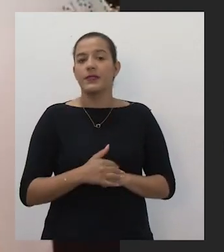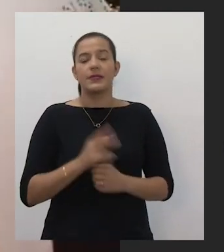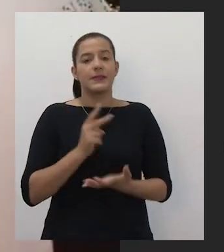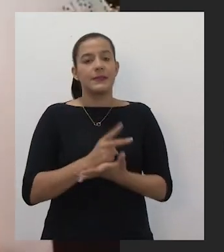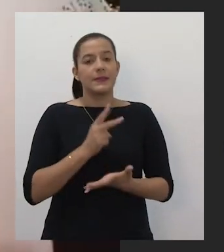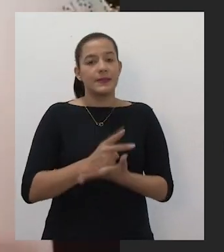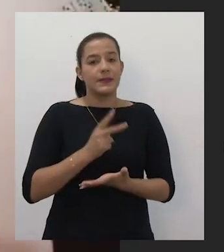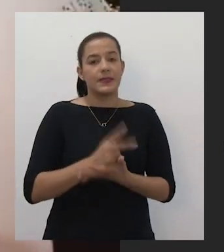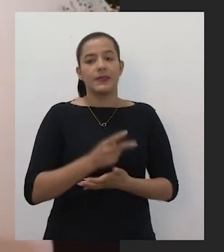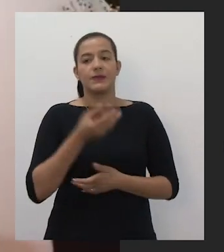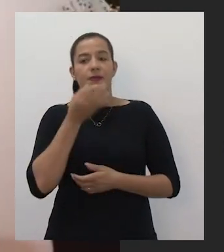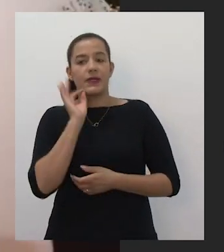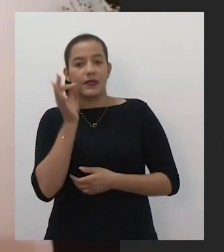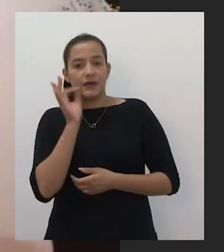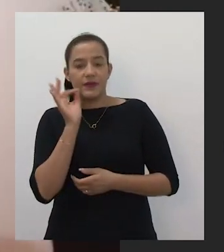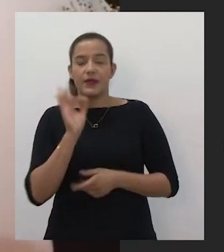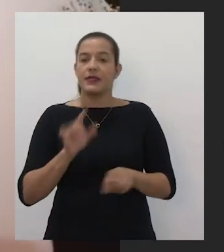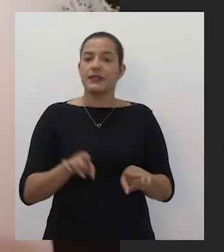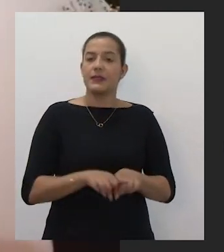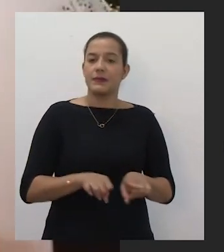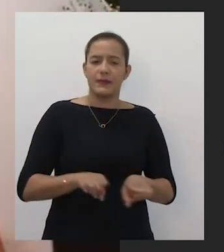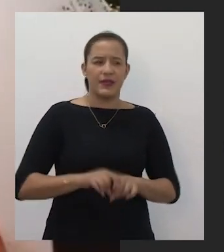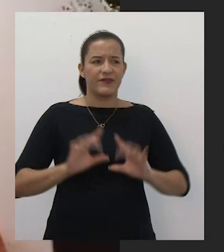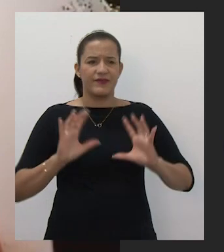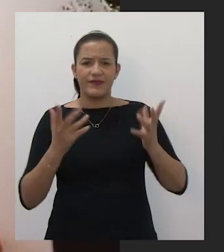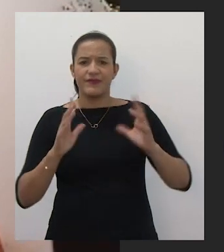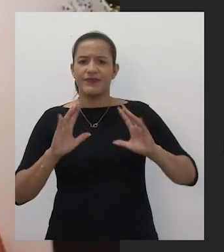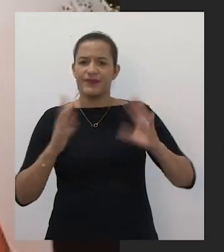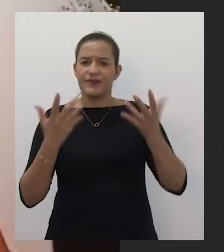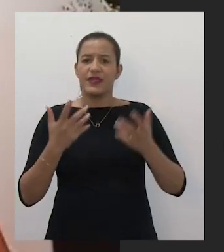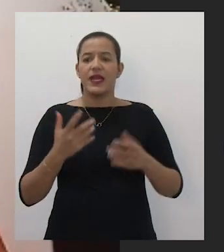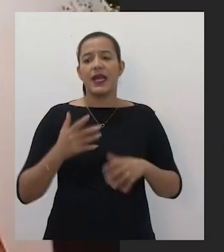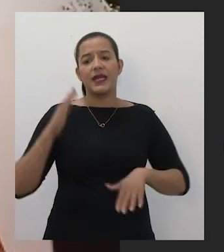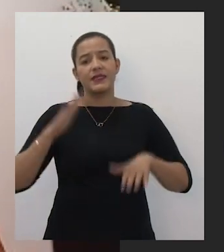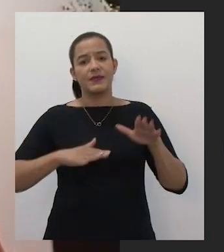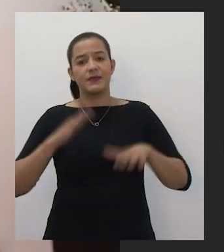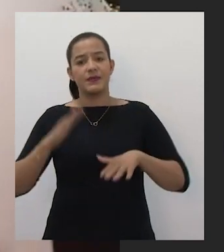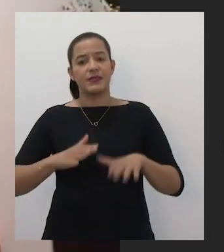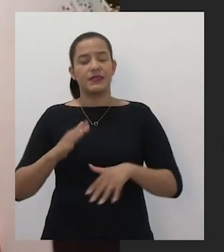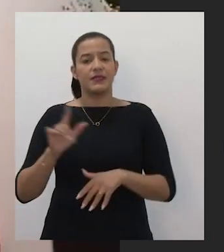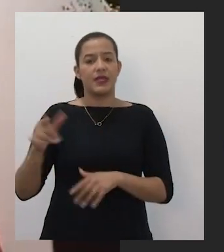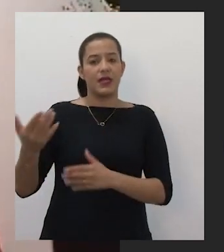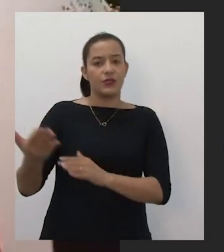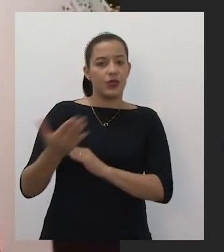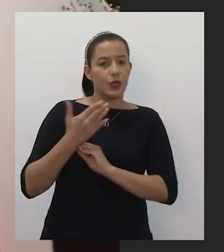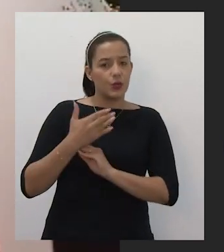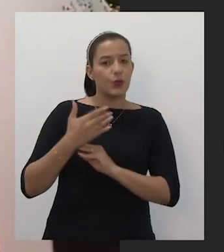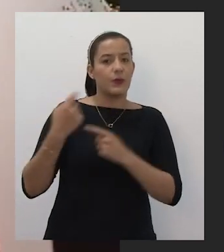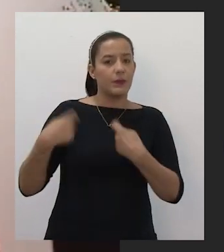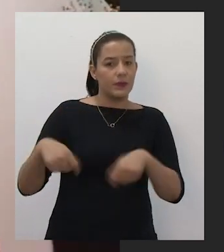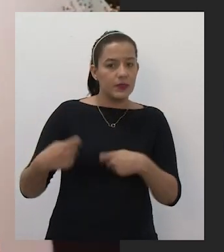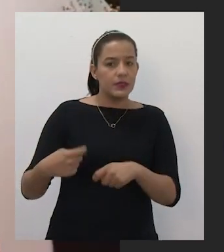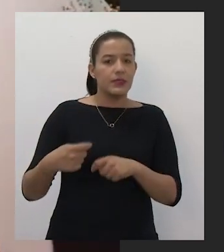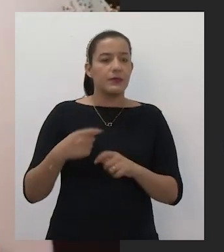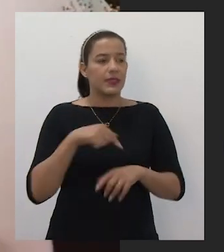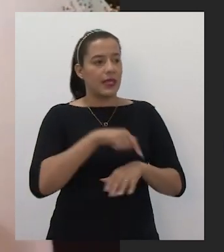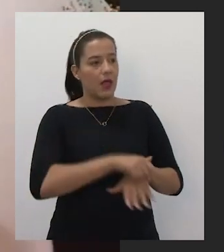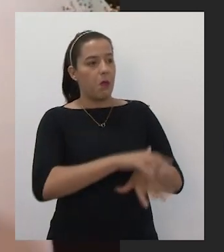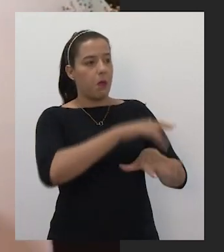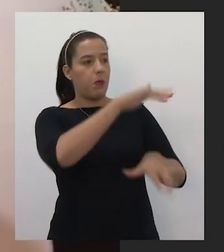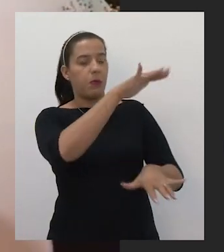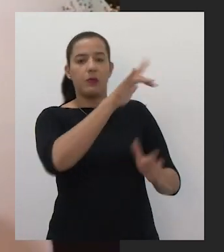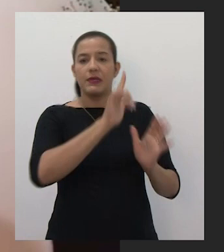fez muita festa, e aí, quando a gente precisa de uma ajuda numa demanda em atraso, vem o pessoal para ajudar a gente.